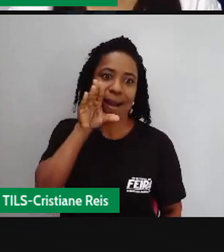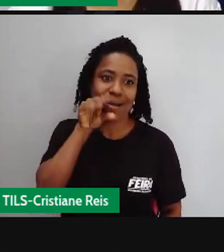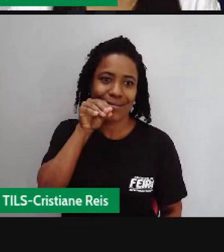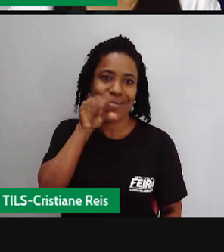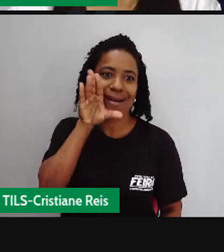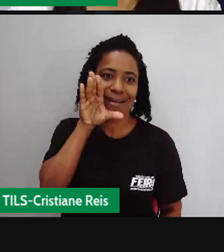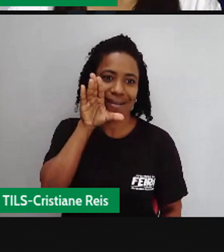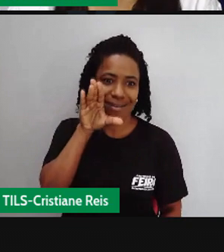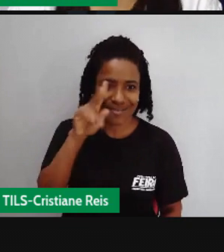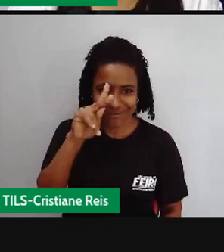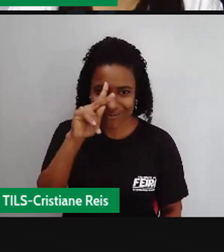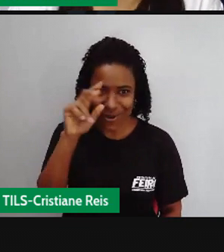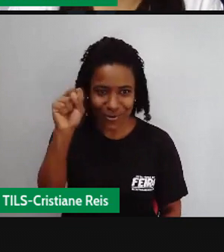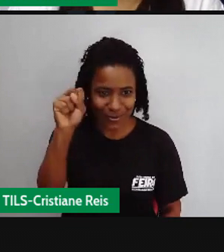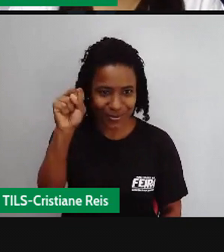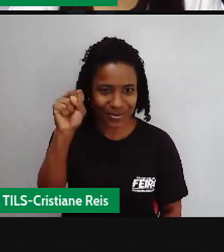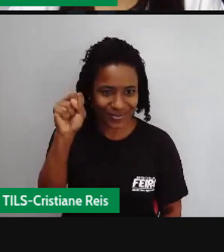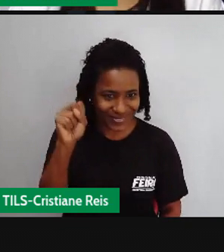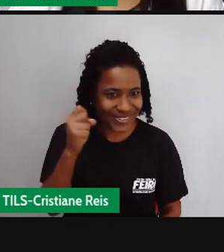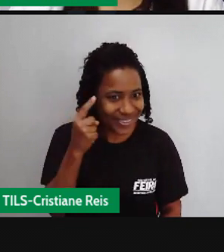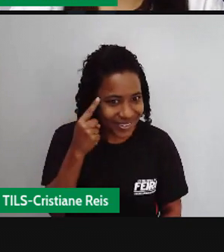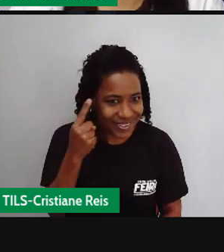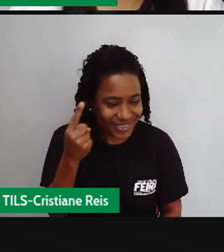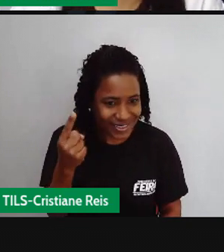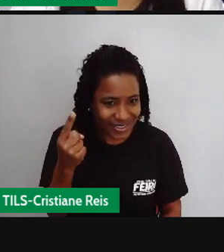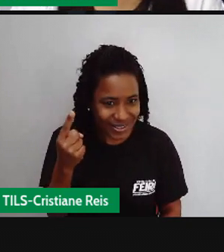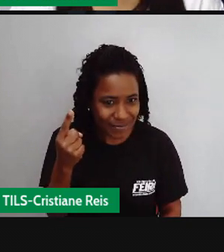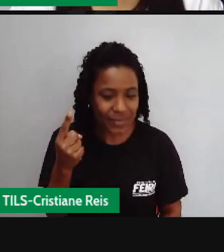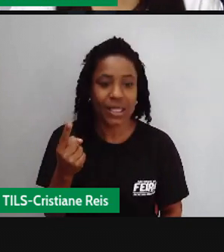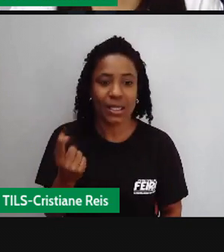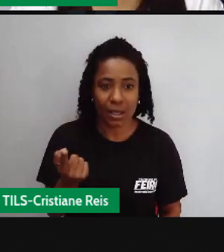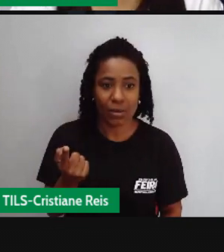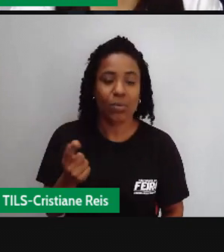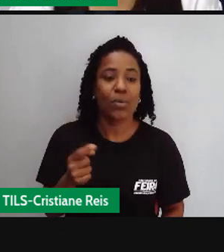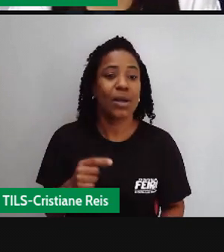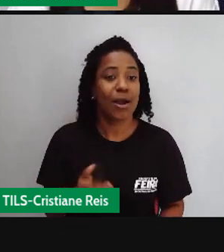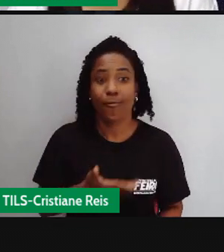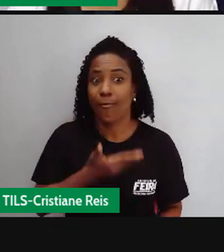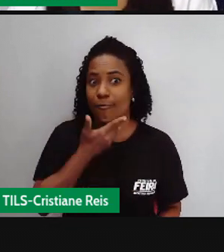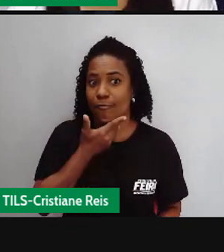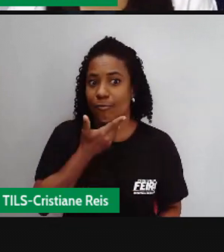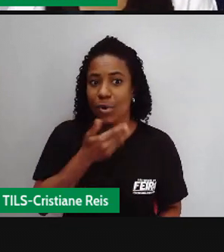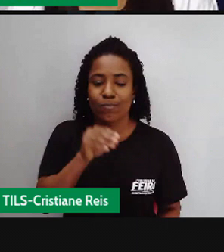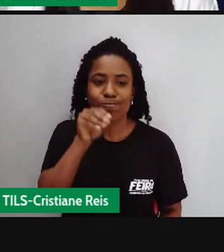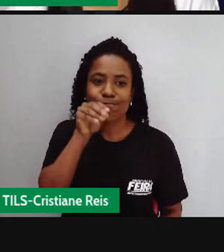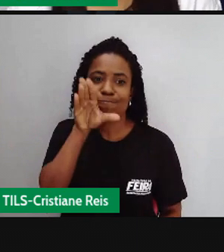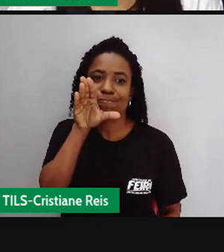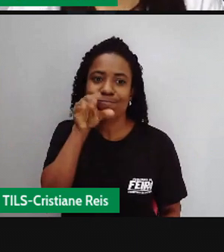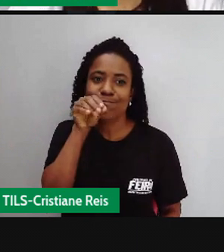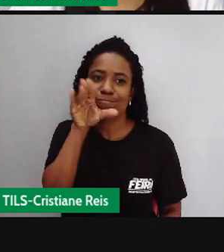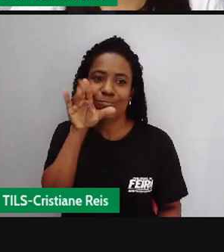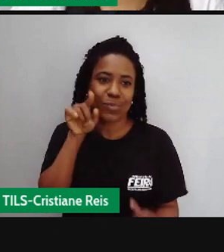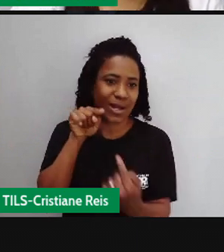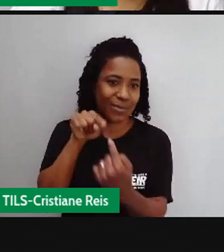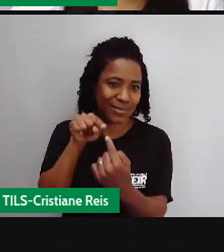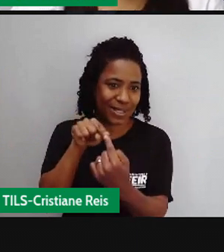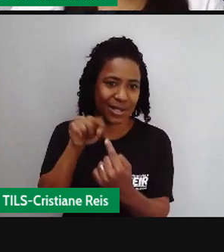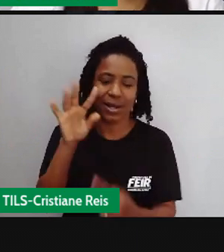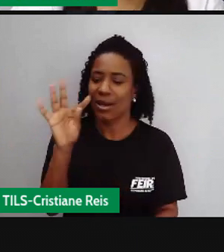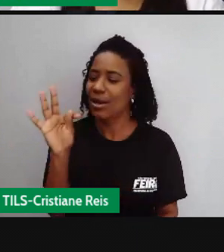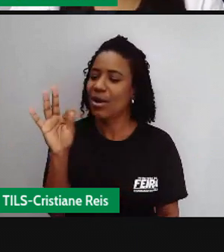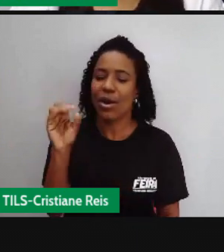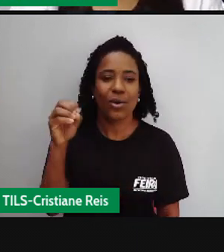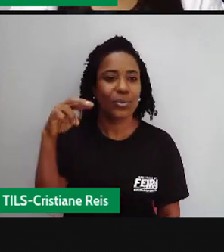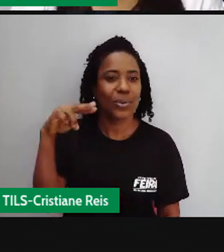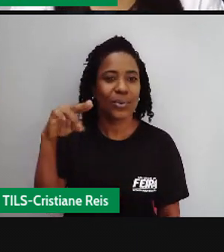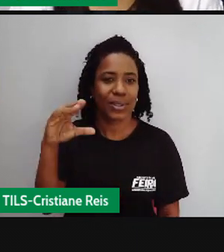que eu pronuncio com mais força, com mais ênfase, é chamada de sílaba tônica. E quais são as sílabas